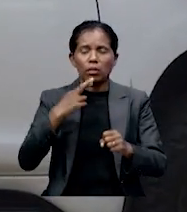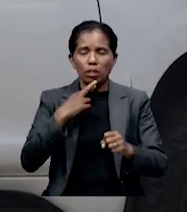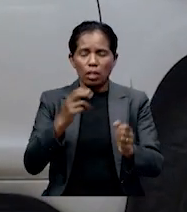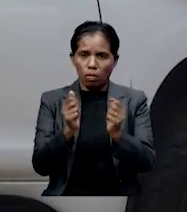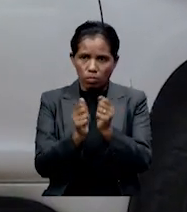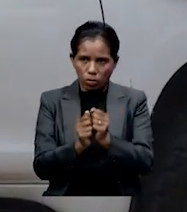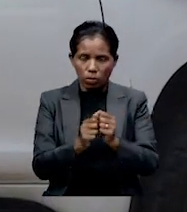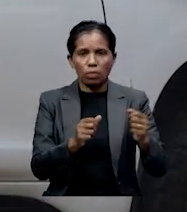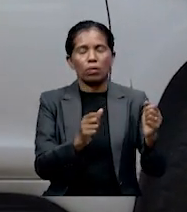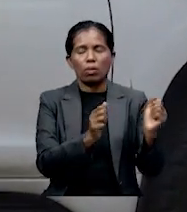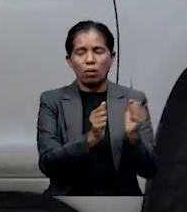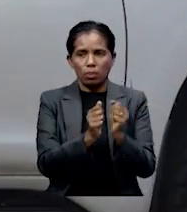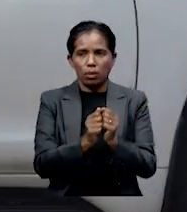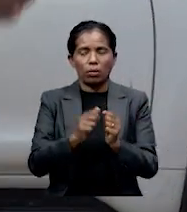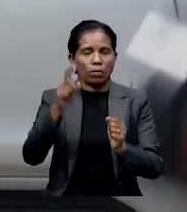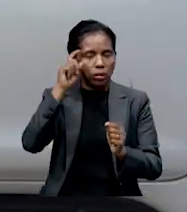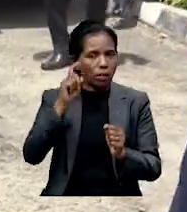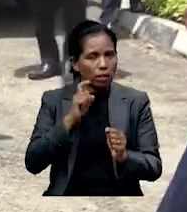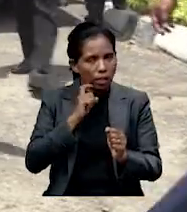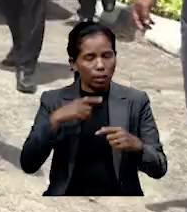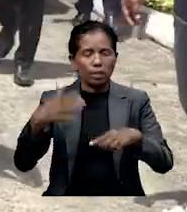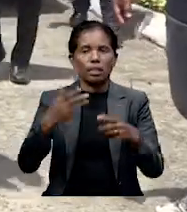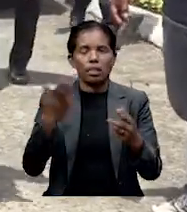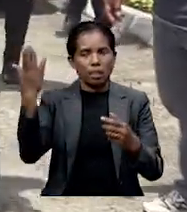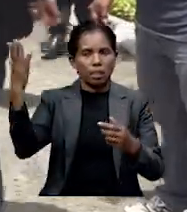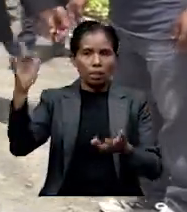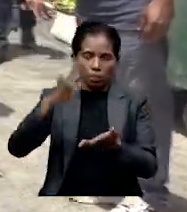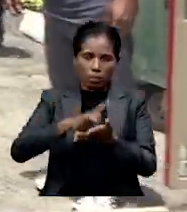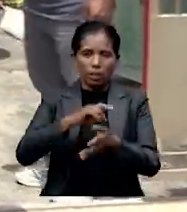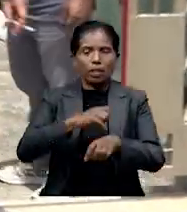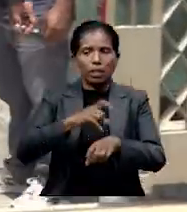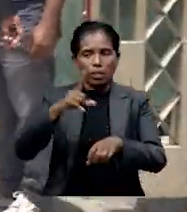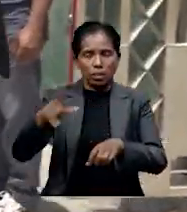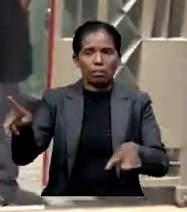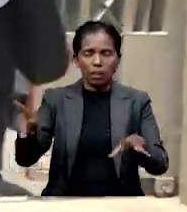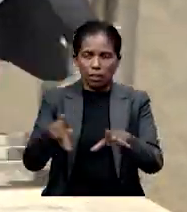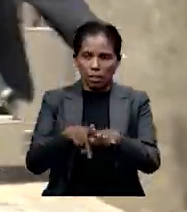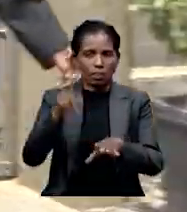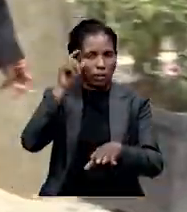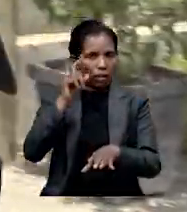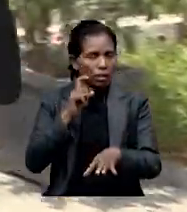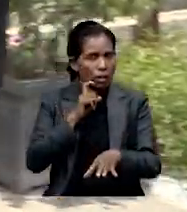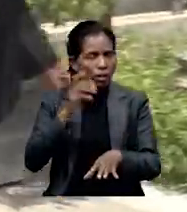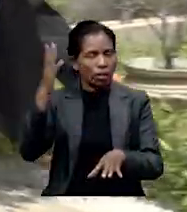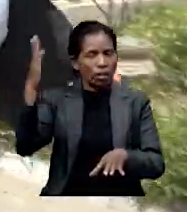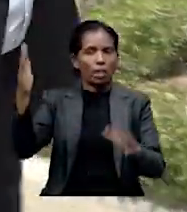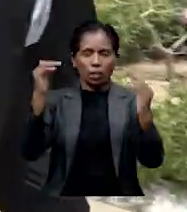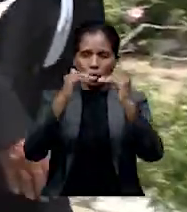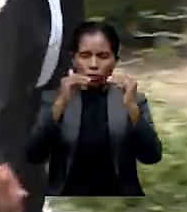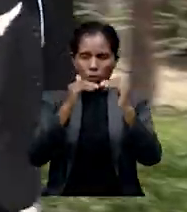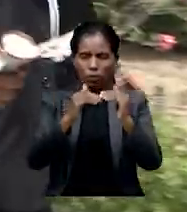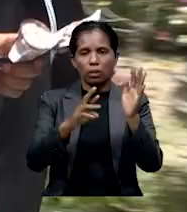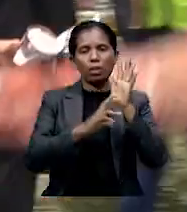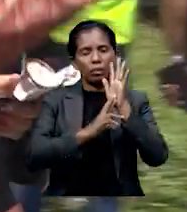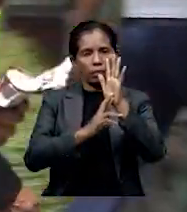líder nacional, né? E aeroporto internacional Nicolau Lobato, hateten, presença Kairala Sanana Guzmán nian, e a Cimeira, né? Que